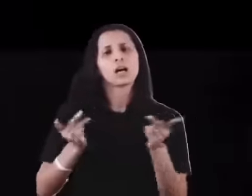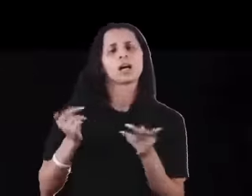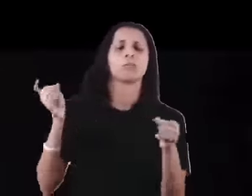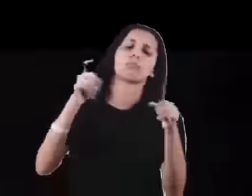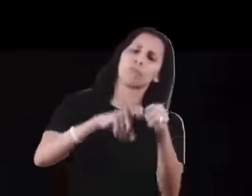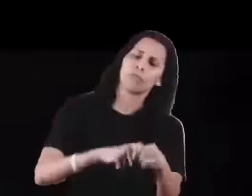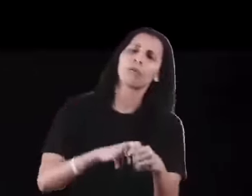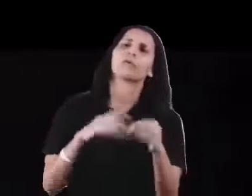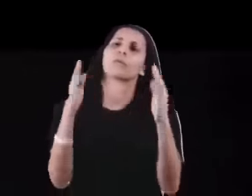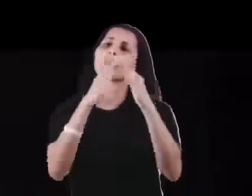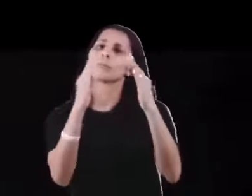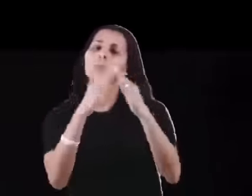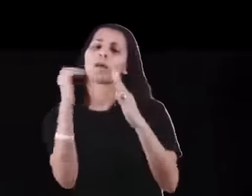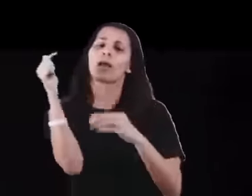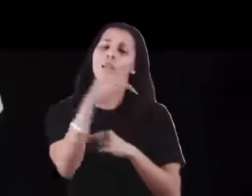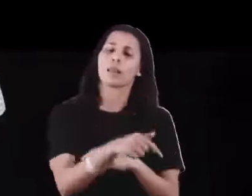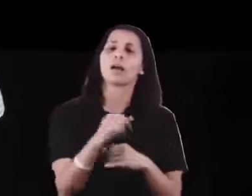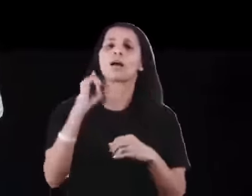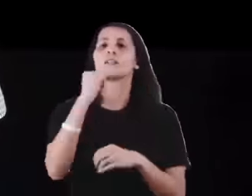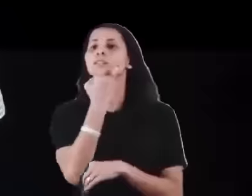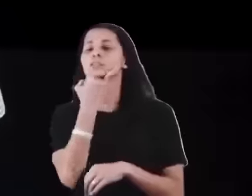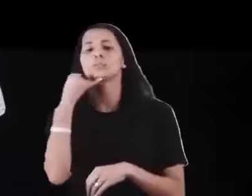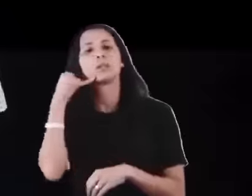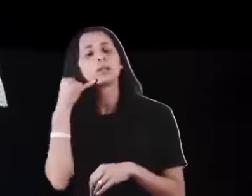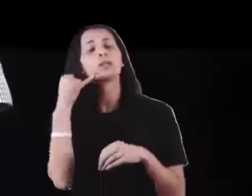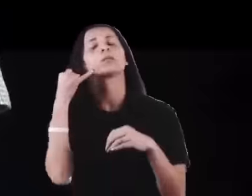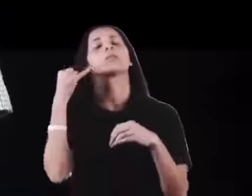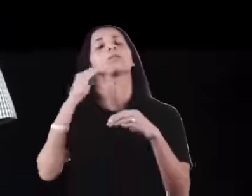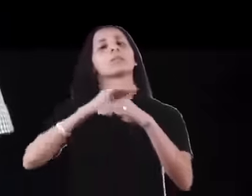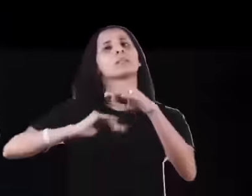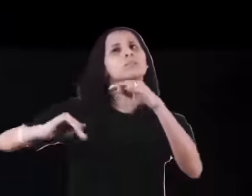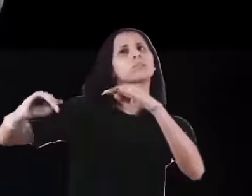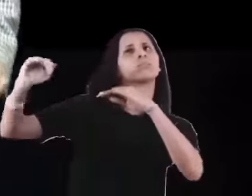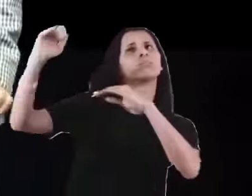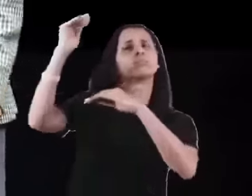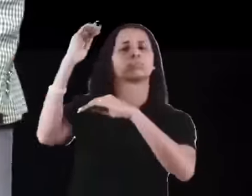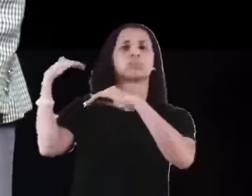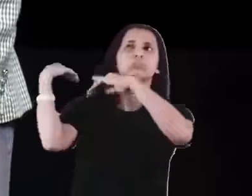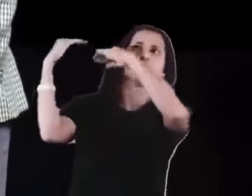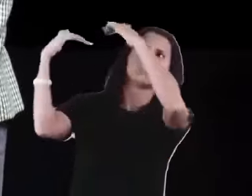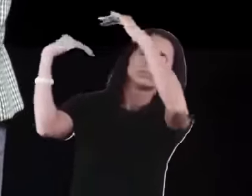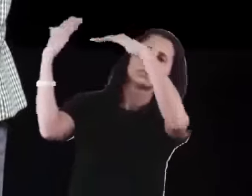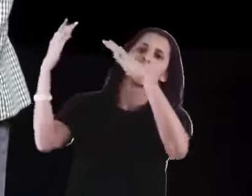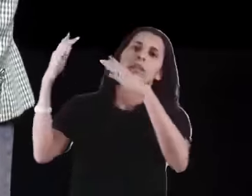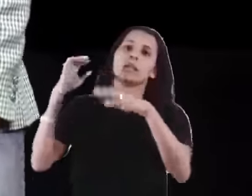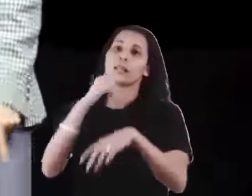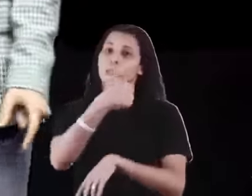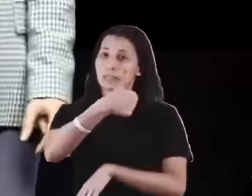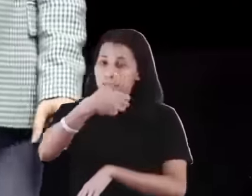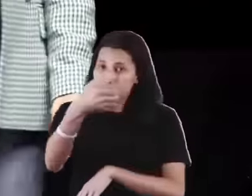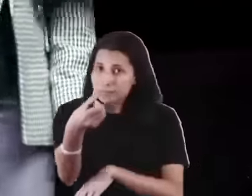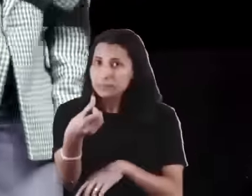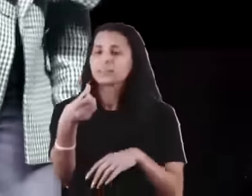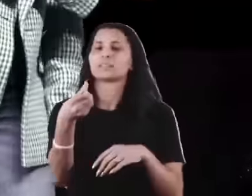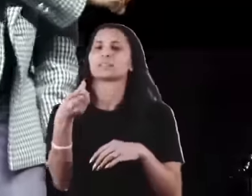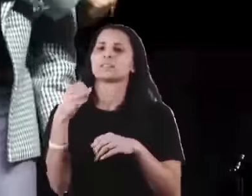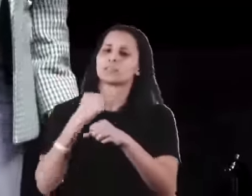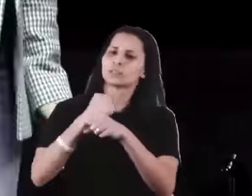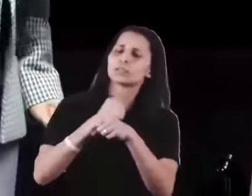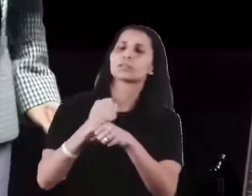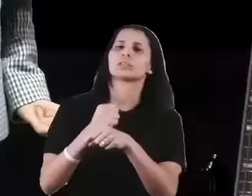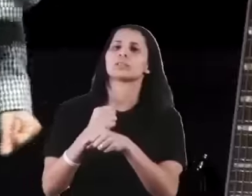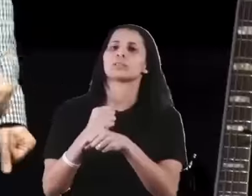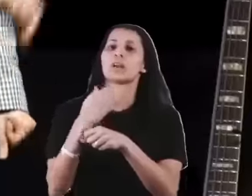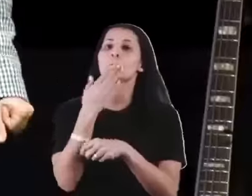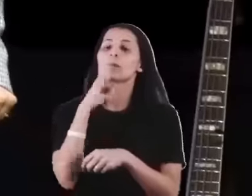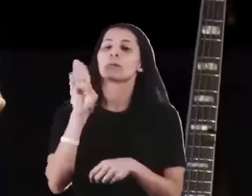Ismael cresce Depois de 16 anos a promessa agora se cumprir na vida de Sarah